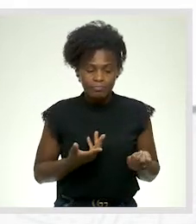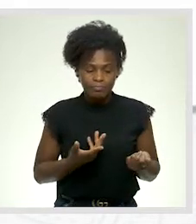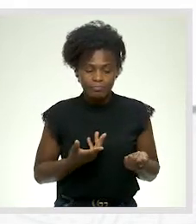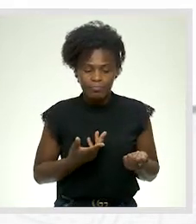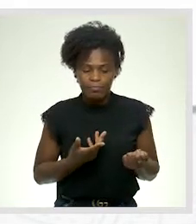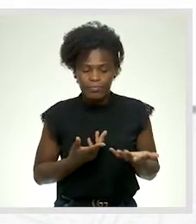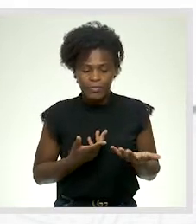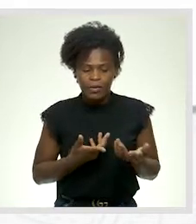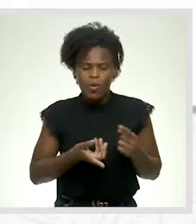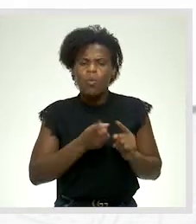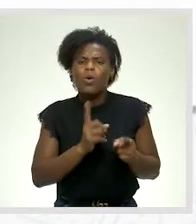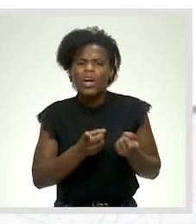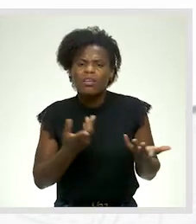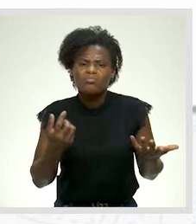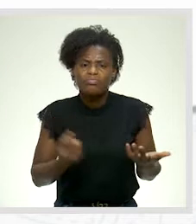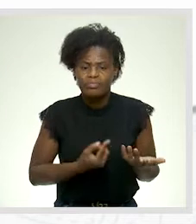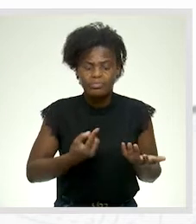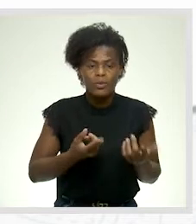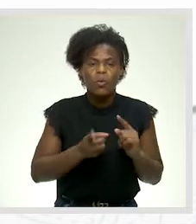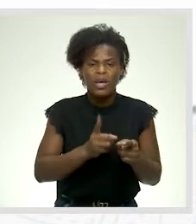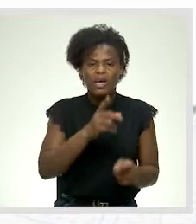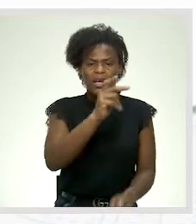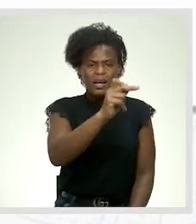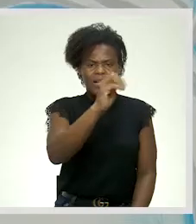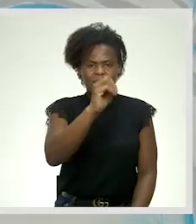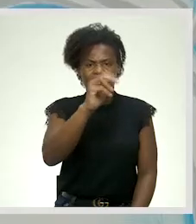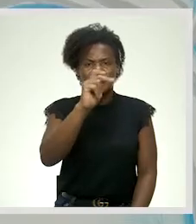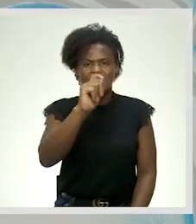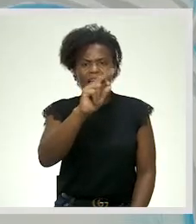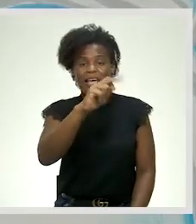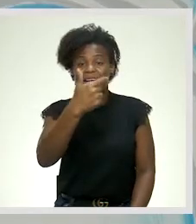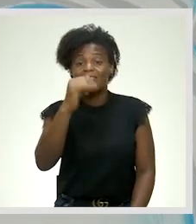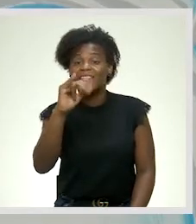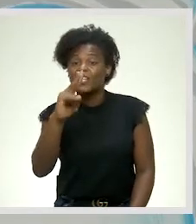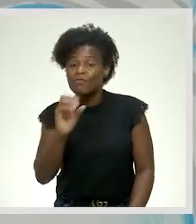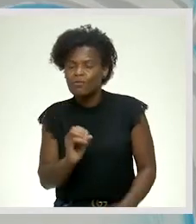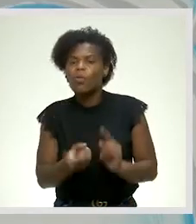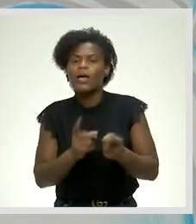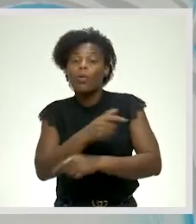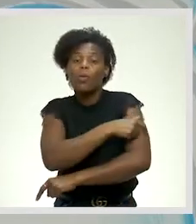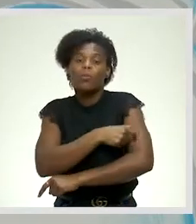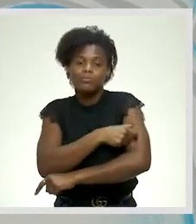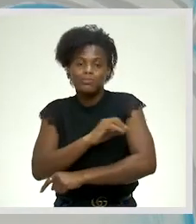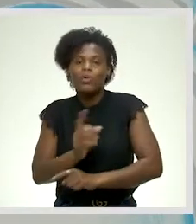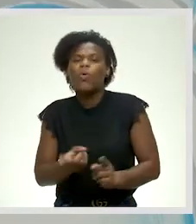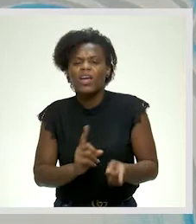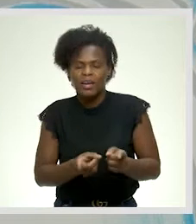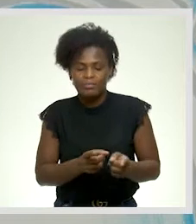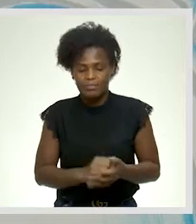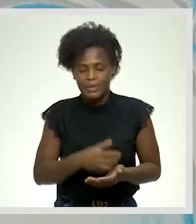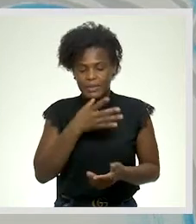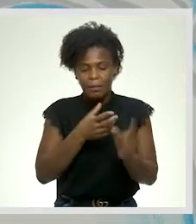que é ser, afinal, assertivo? Falando de atos assertivos. Ser